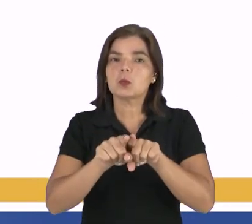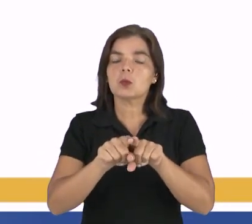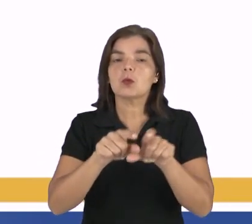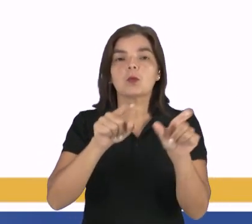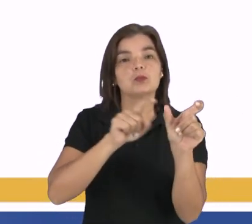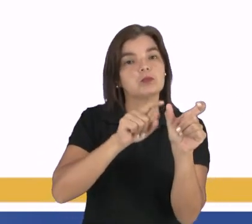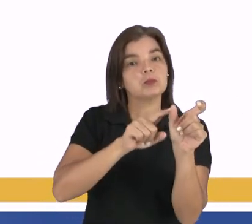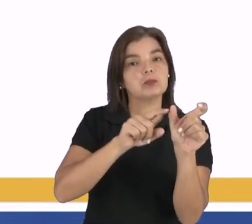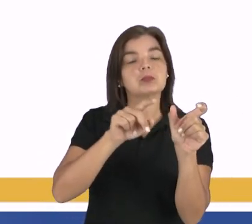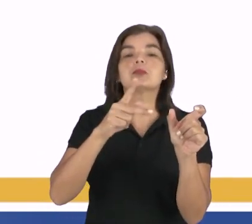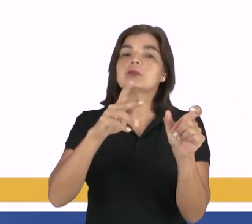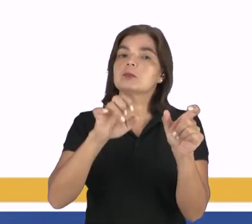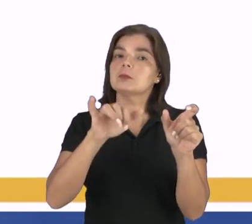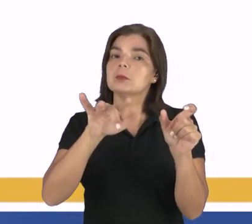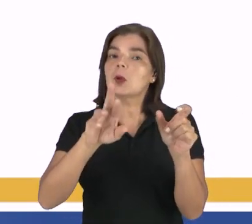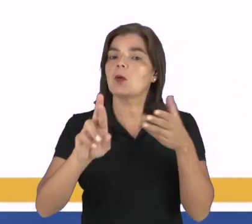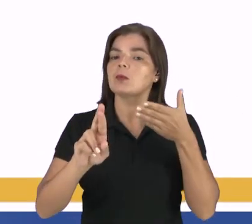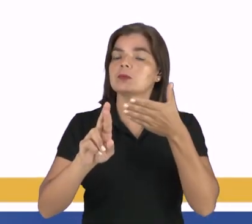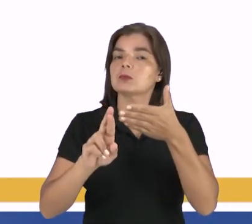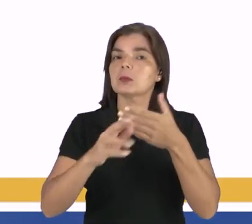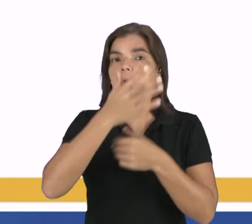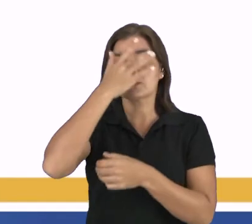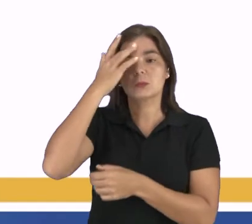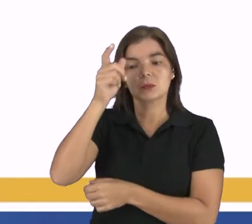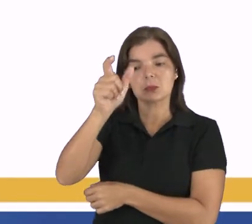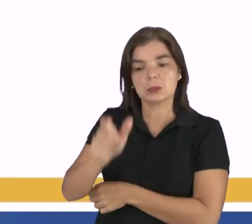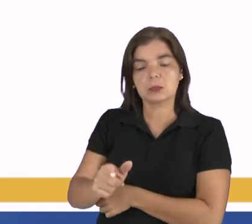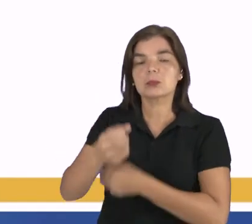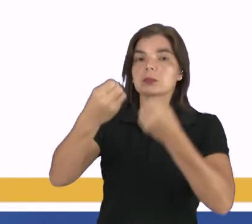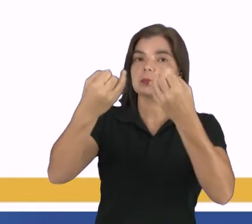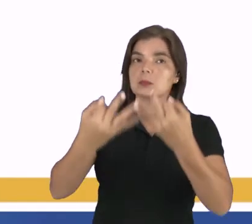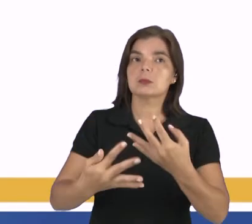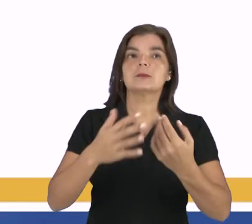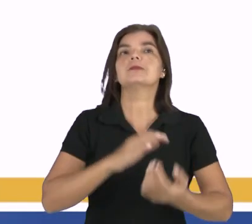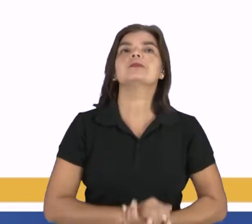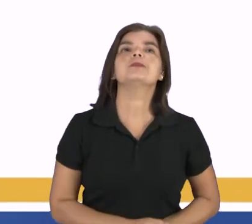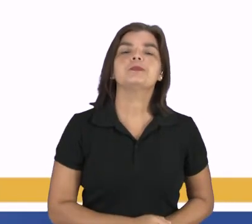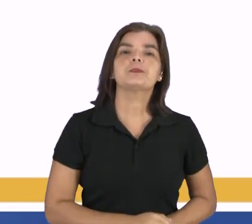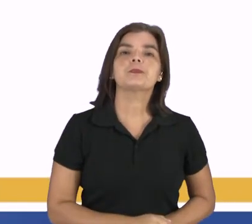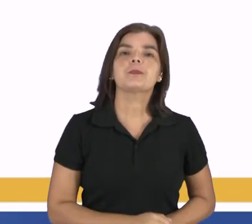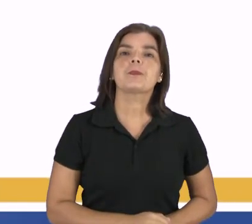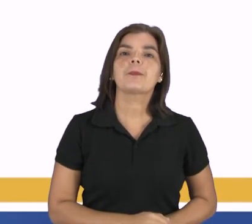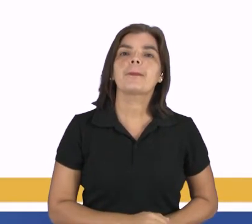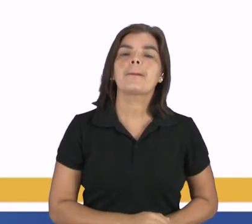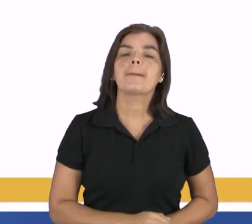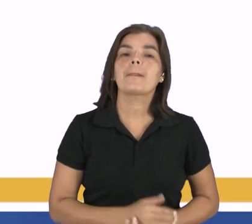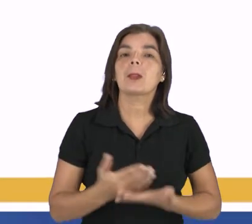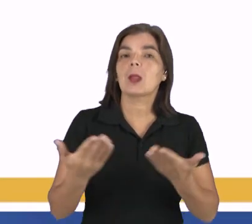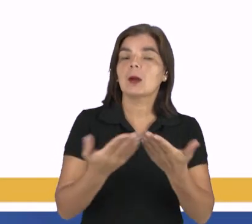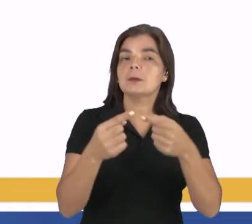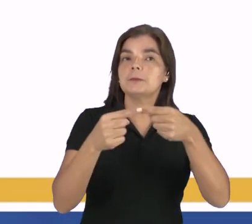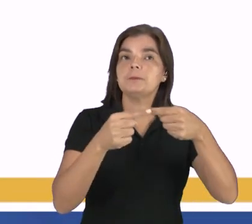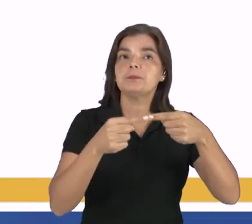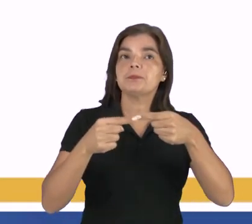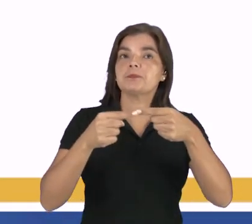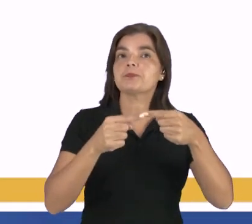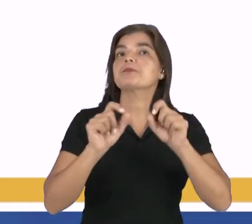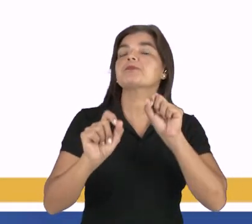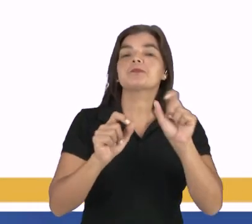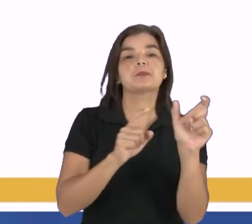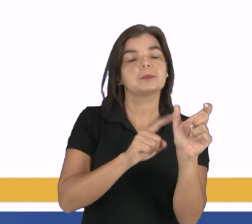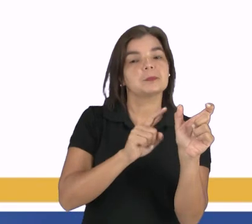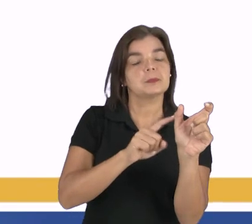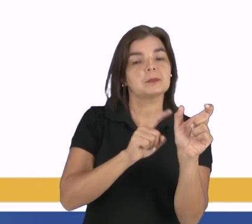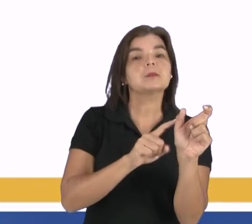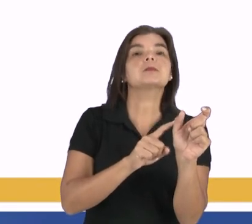parte do nome dele, mas sempre dando referência ao sujeito de quem está sendo falado, certo? A associação é